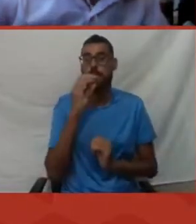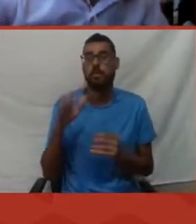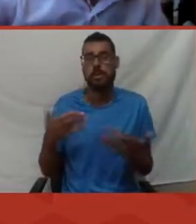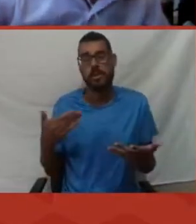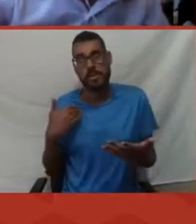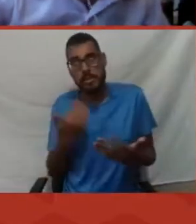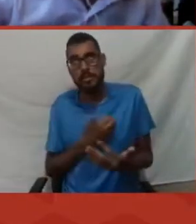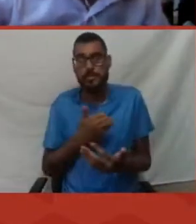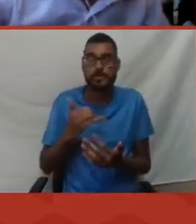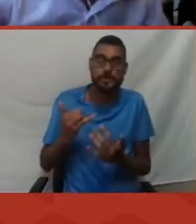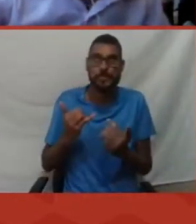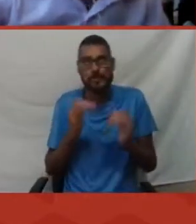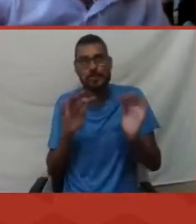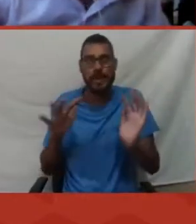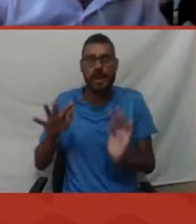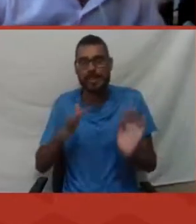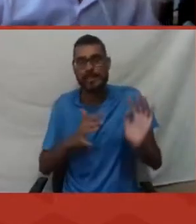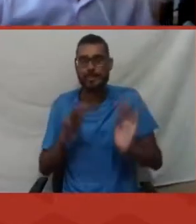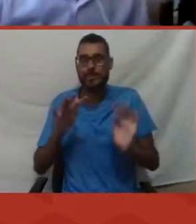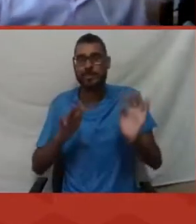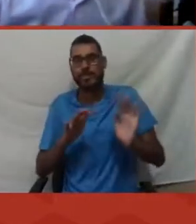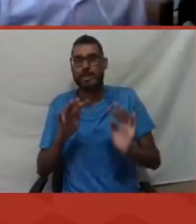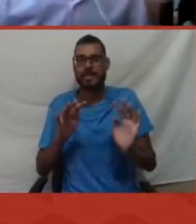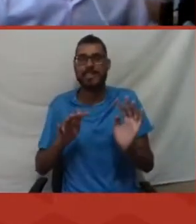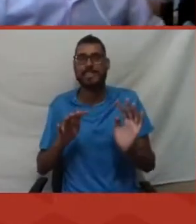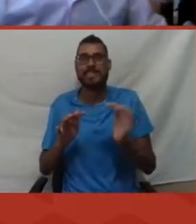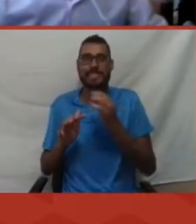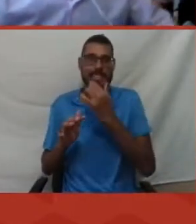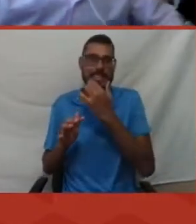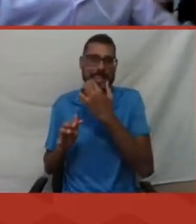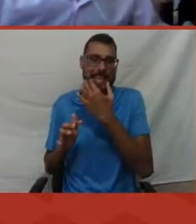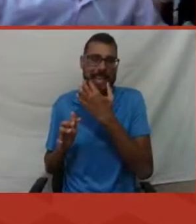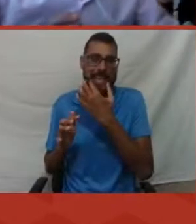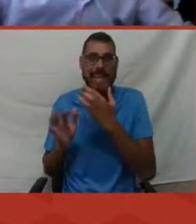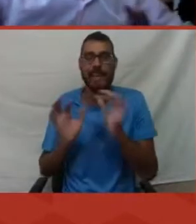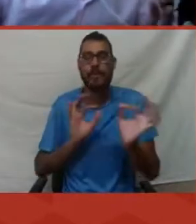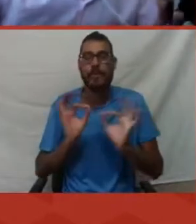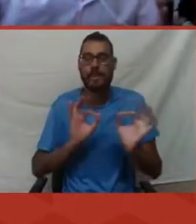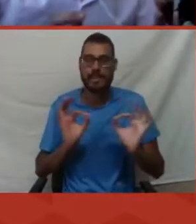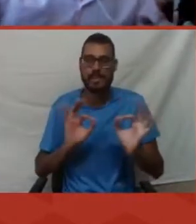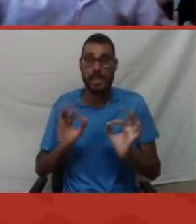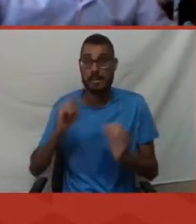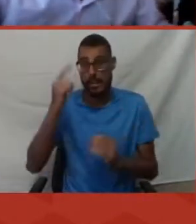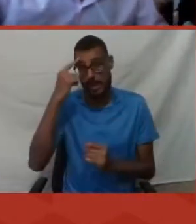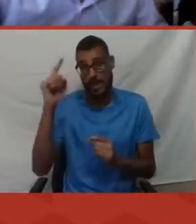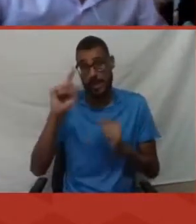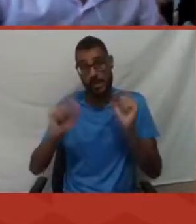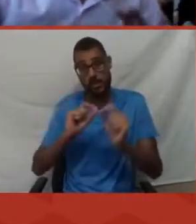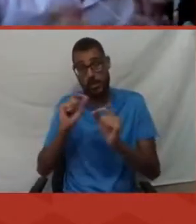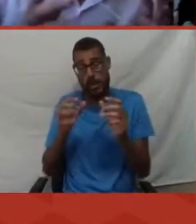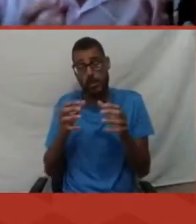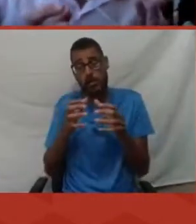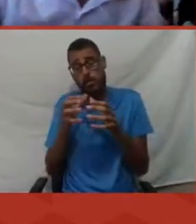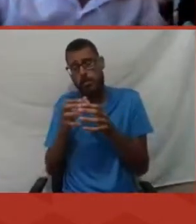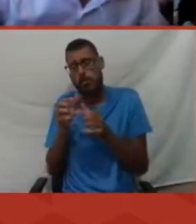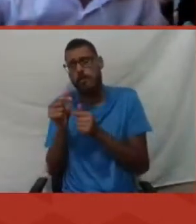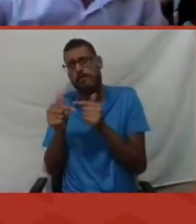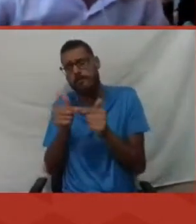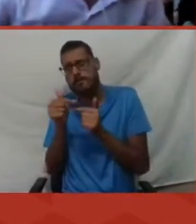organizados, mais ou menos organizados é ótimo, né? Enfim, a ideia é que os grupos funcionem mais ou menos parecido, né? A